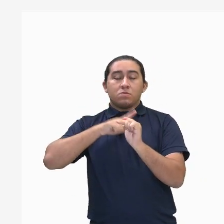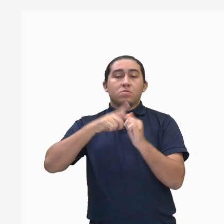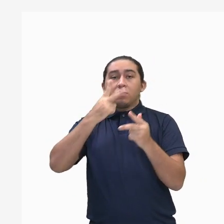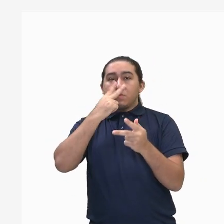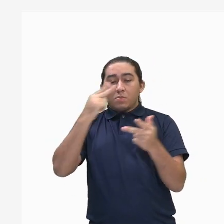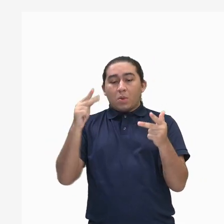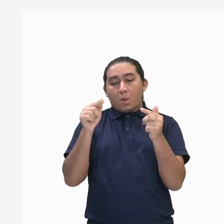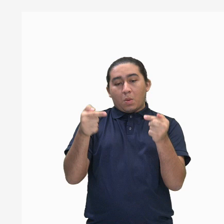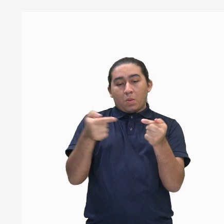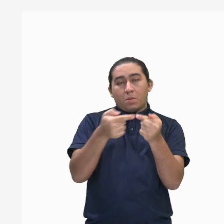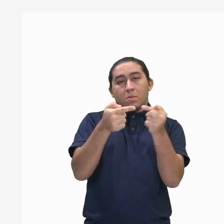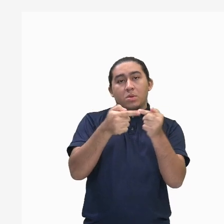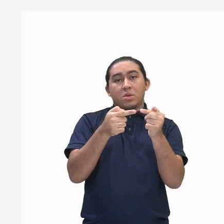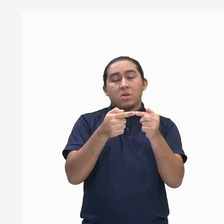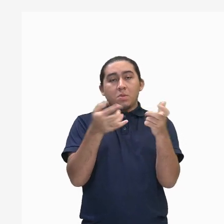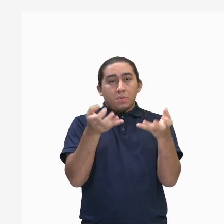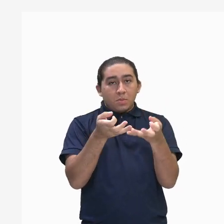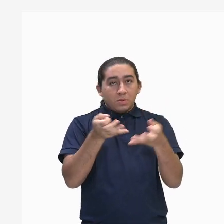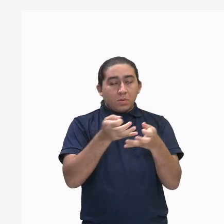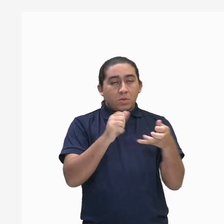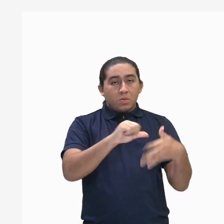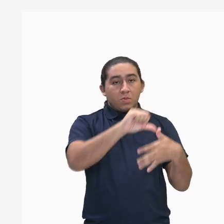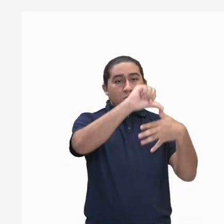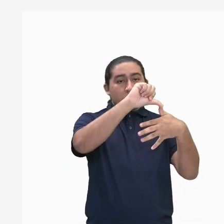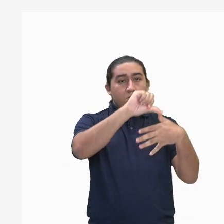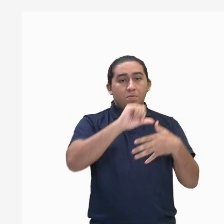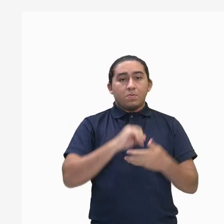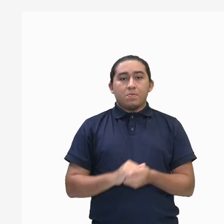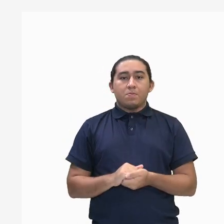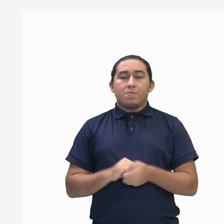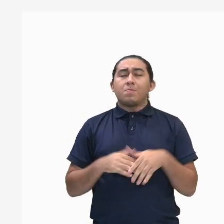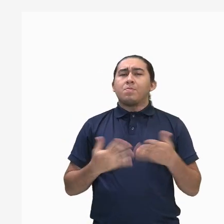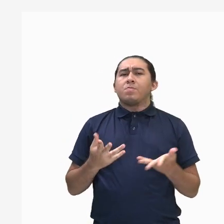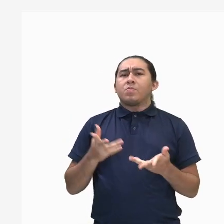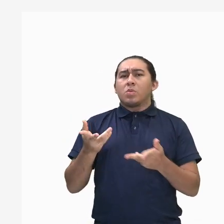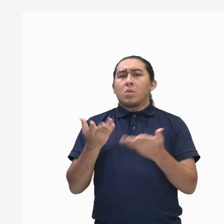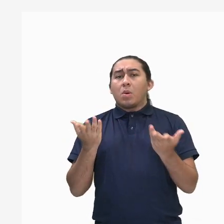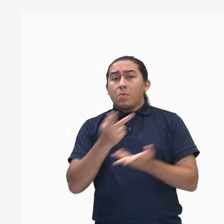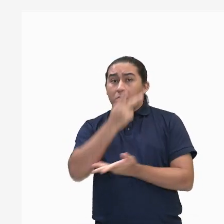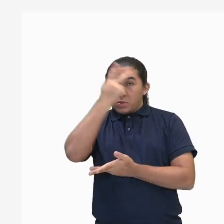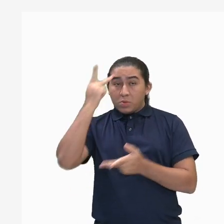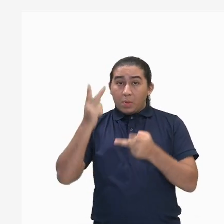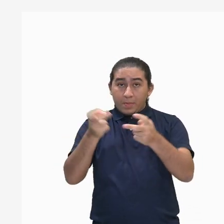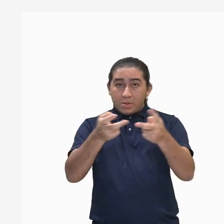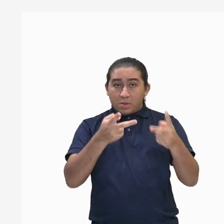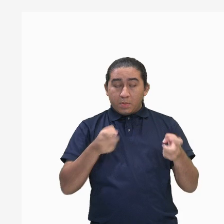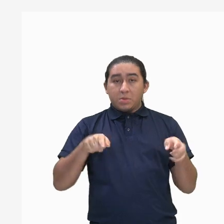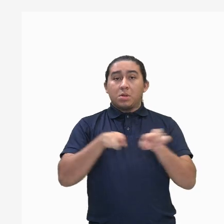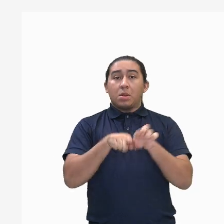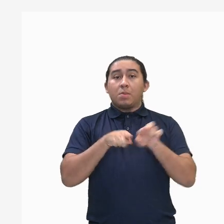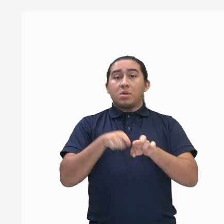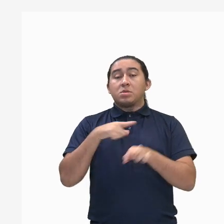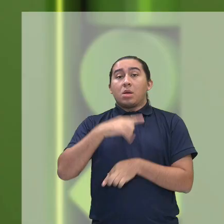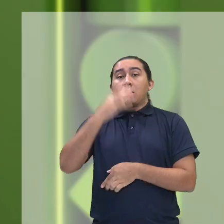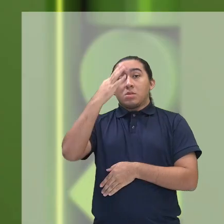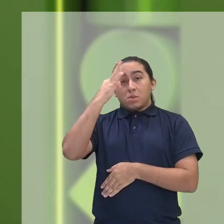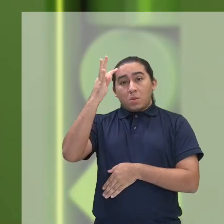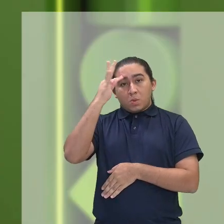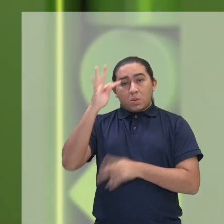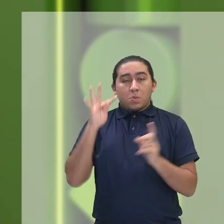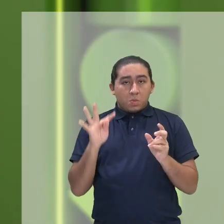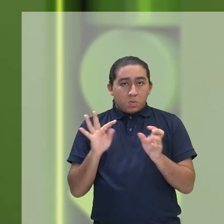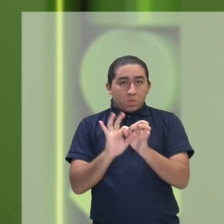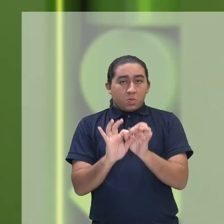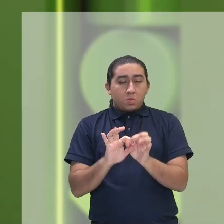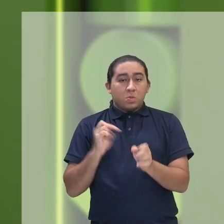que parecem se encaixar perfeitamente, né? Então, quem fez essa observação que chegou à teoria da deriva continental? A gente